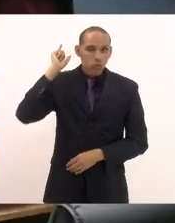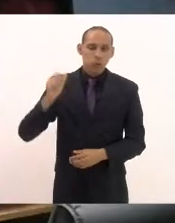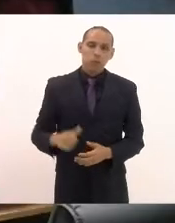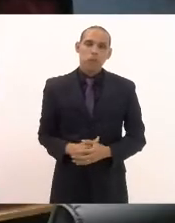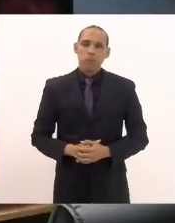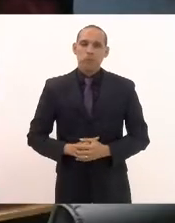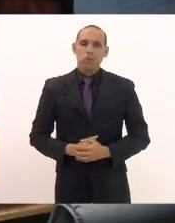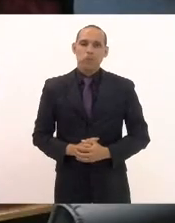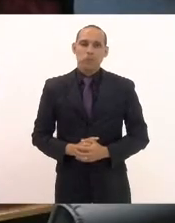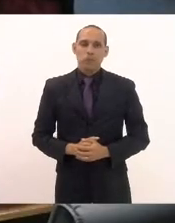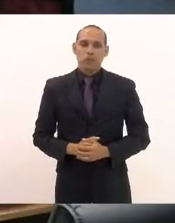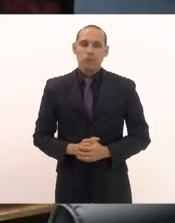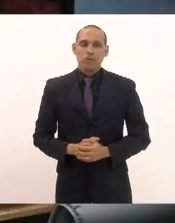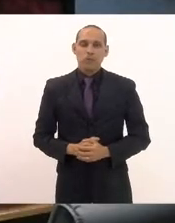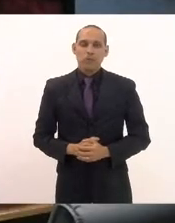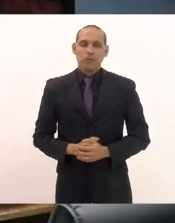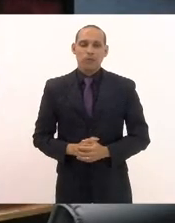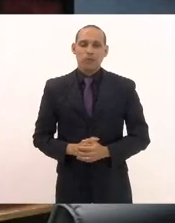Paulo.